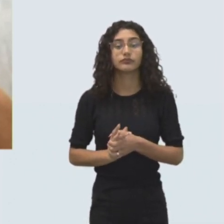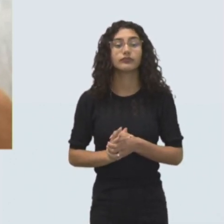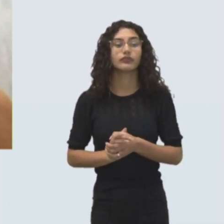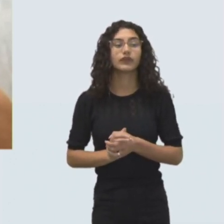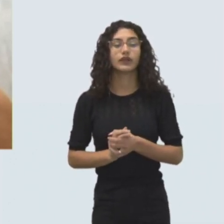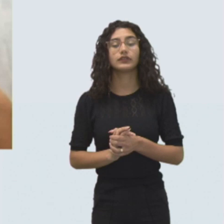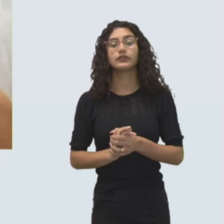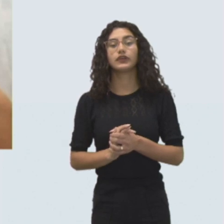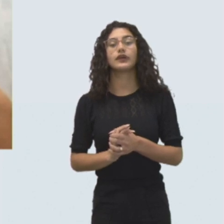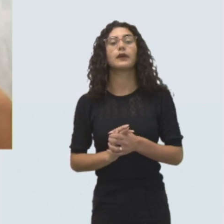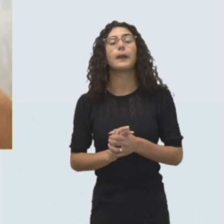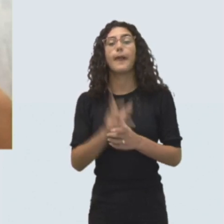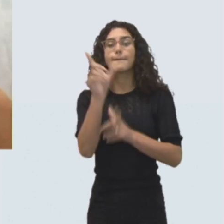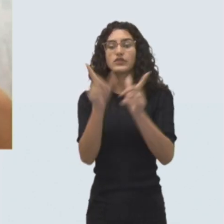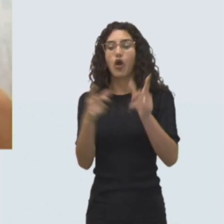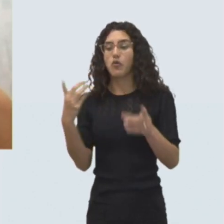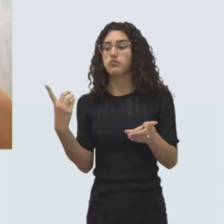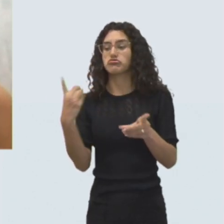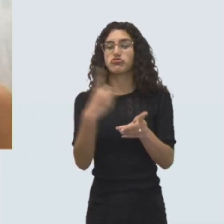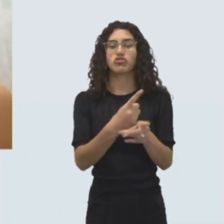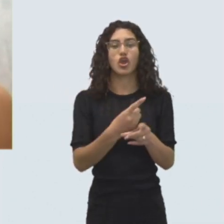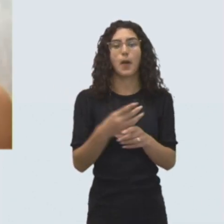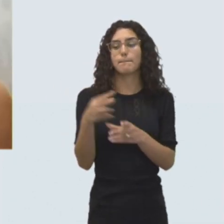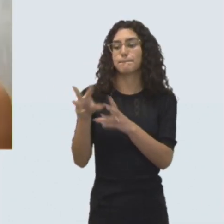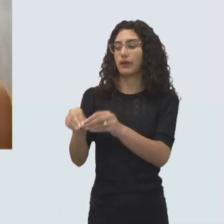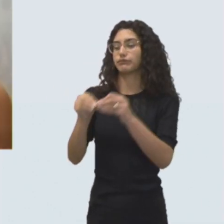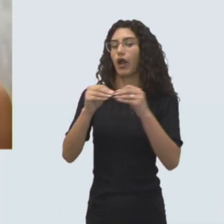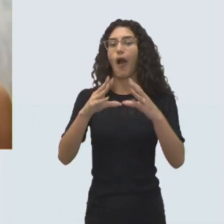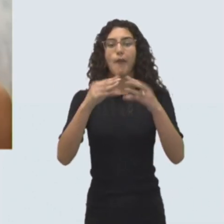já no seu lanche. Tesoura.